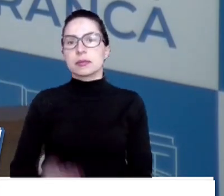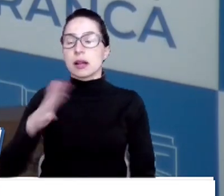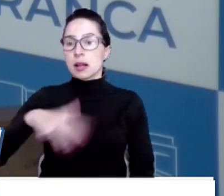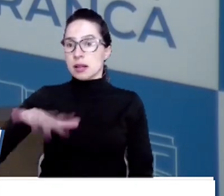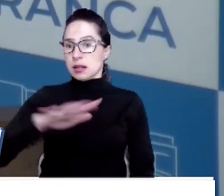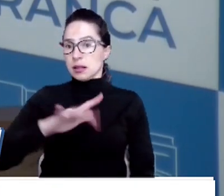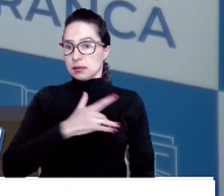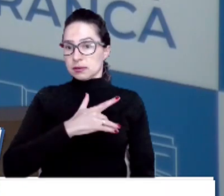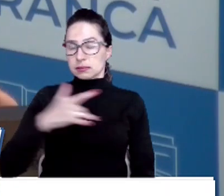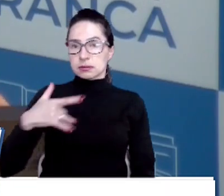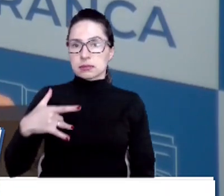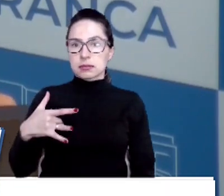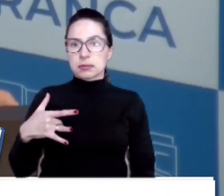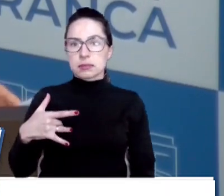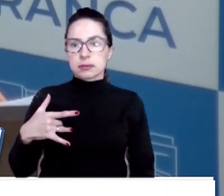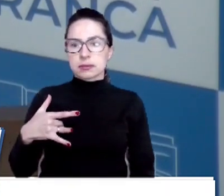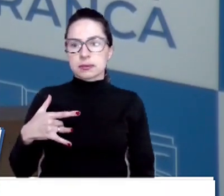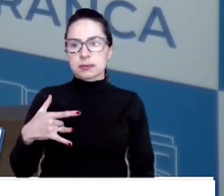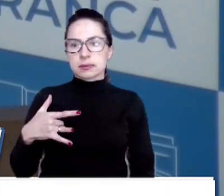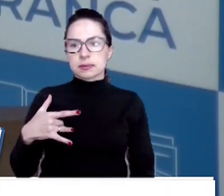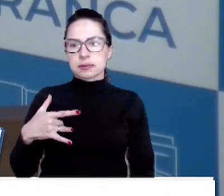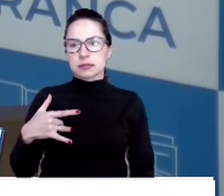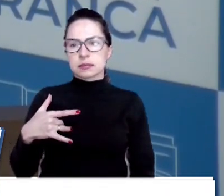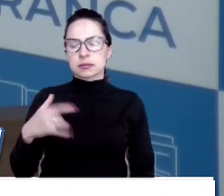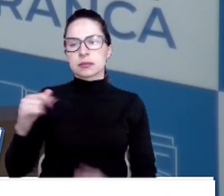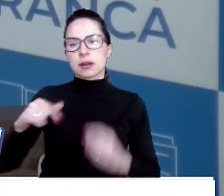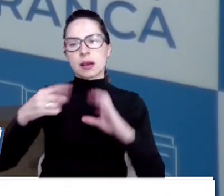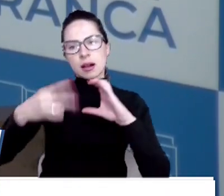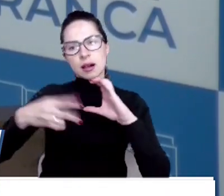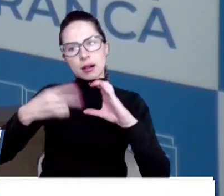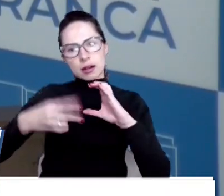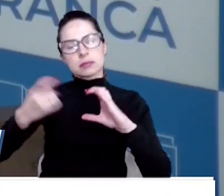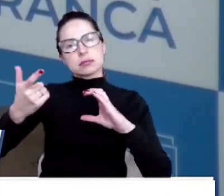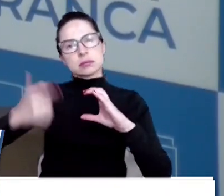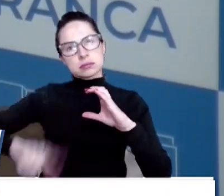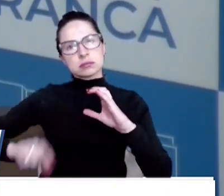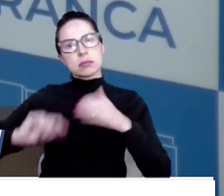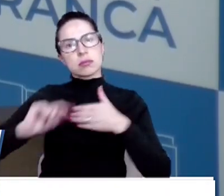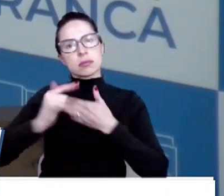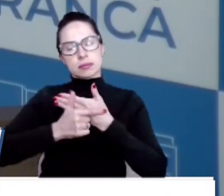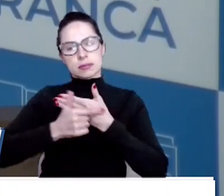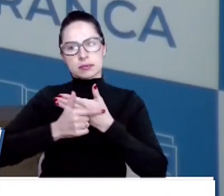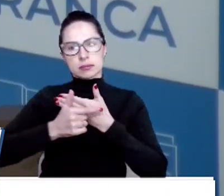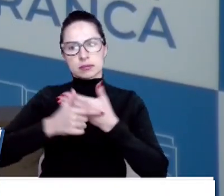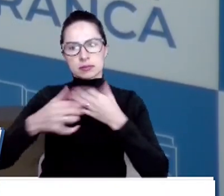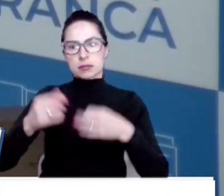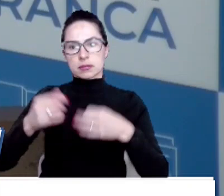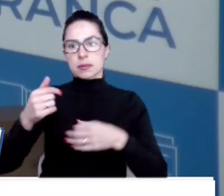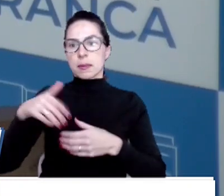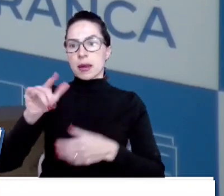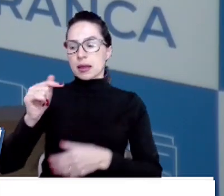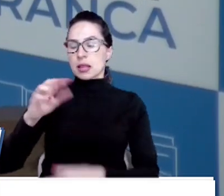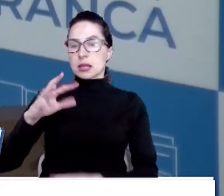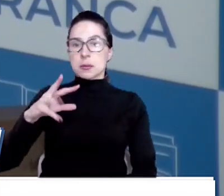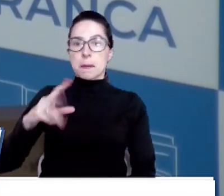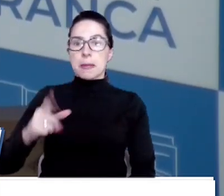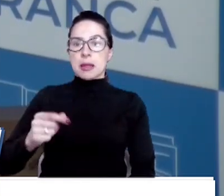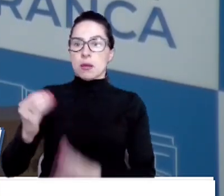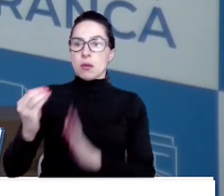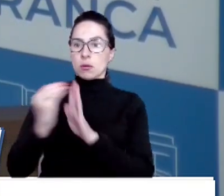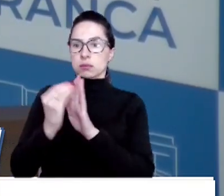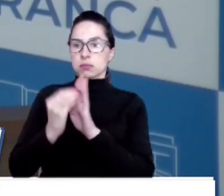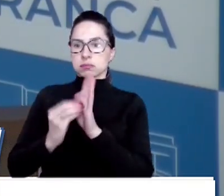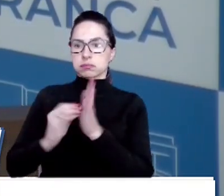saúde é a câmera tá cumprindo mais uma vez com seu papel mais de 7 milhões de emendas